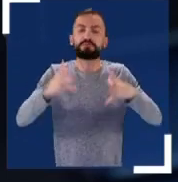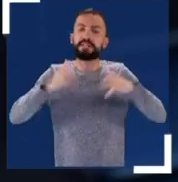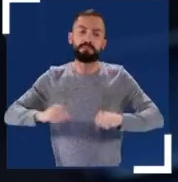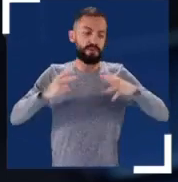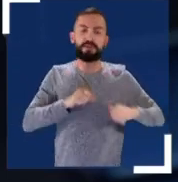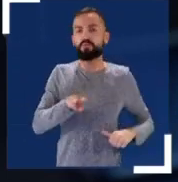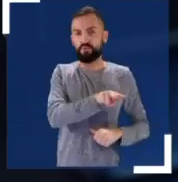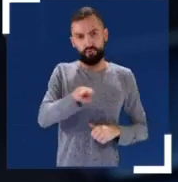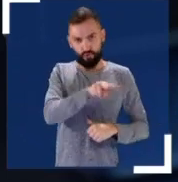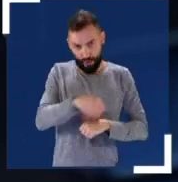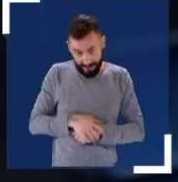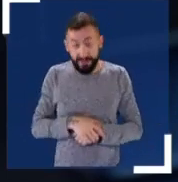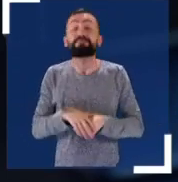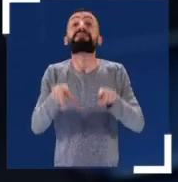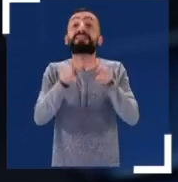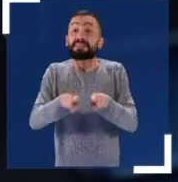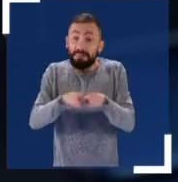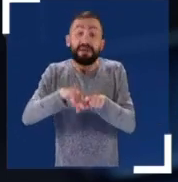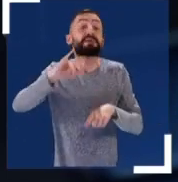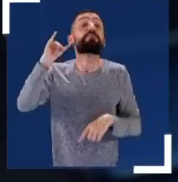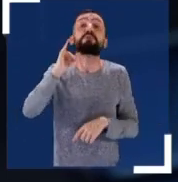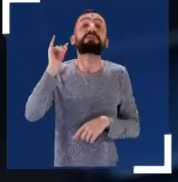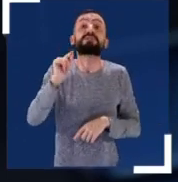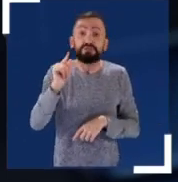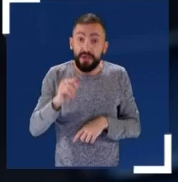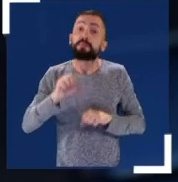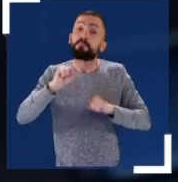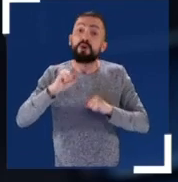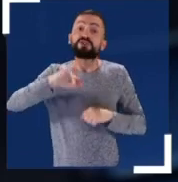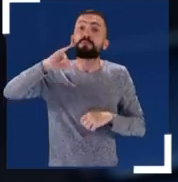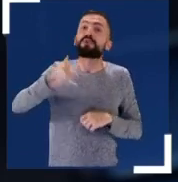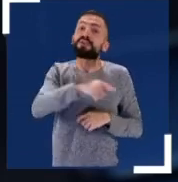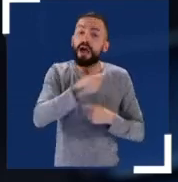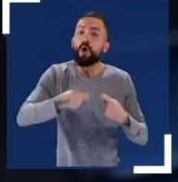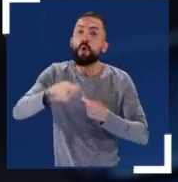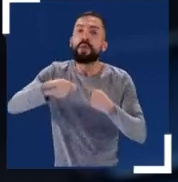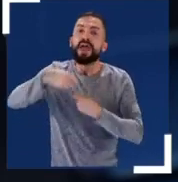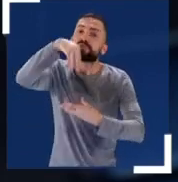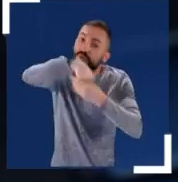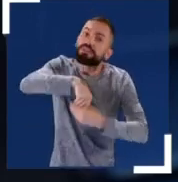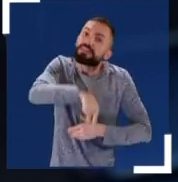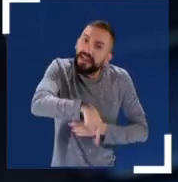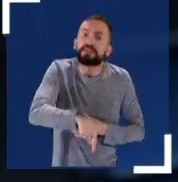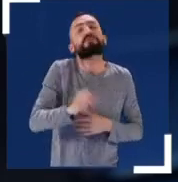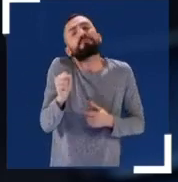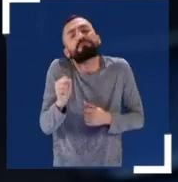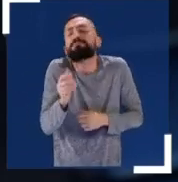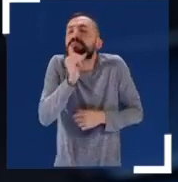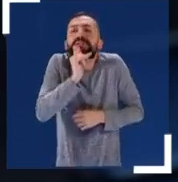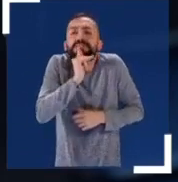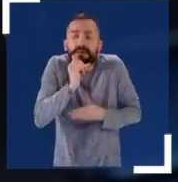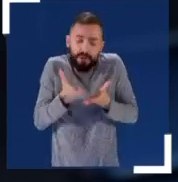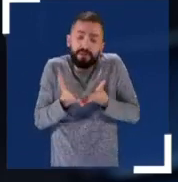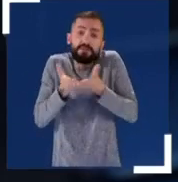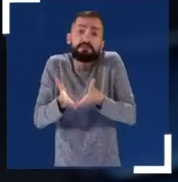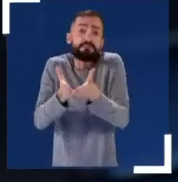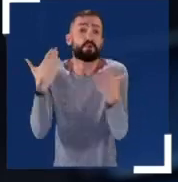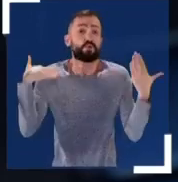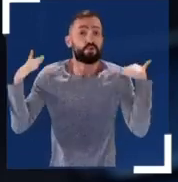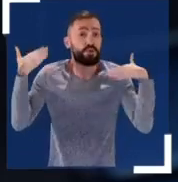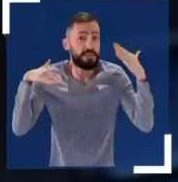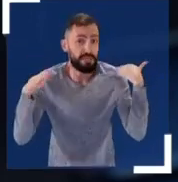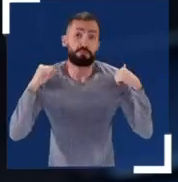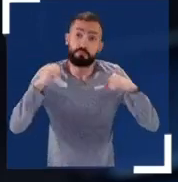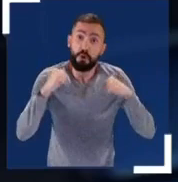Em contrapartida, a exploração comercial do Tietê e do Pinheiros para a navegação de turismo, a navegação